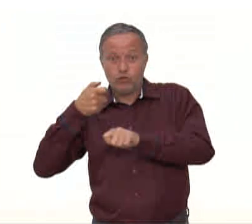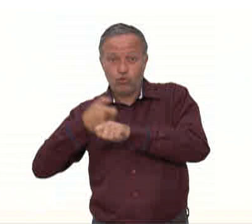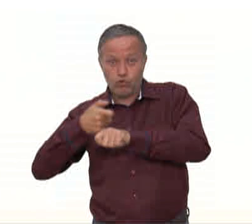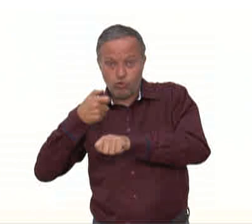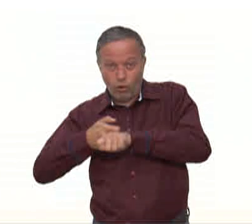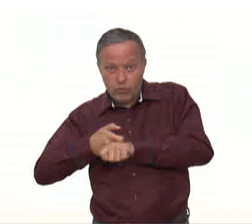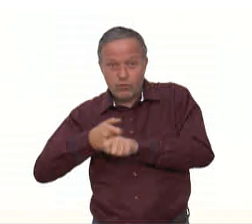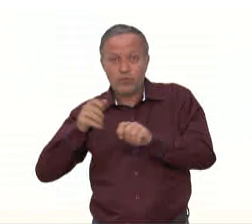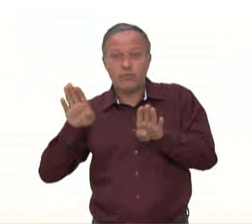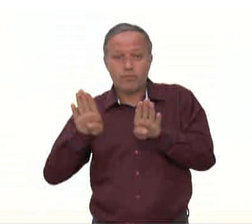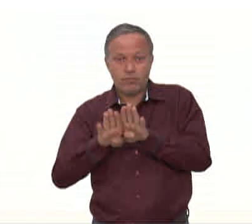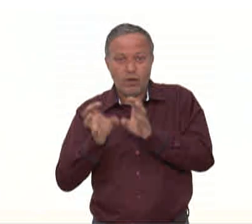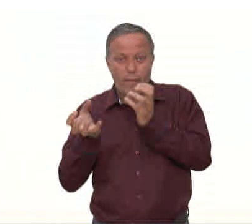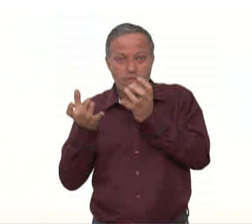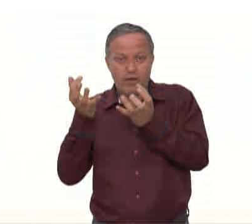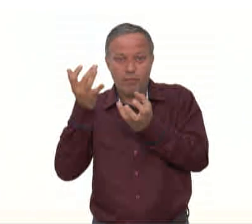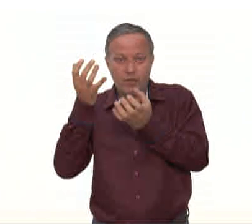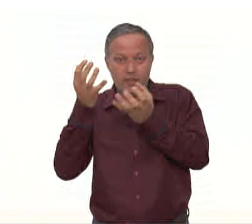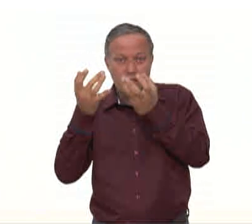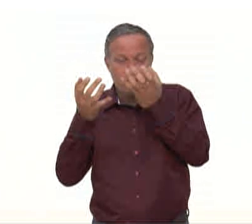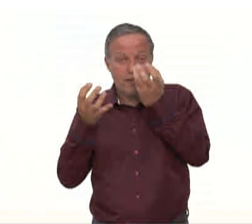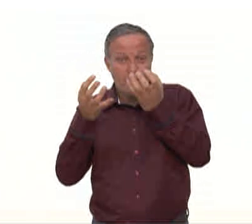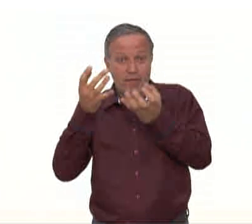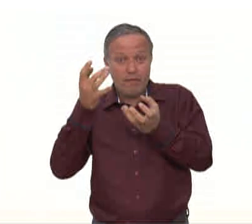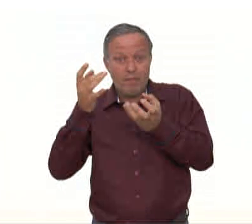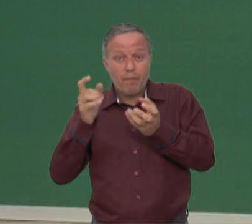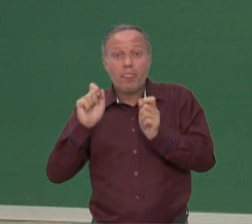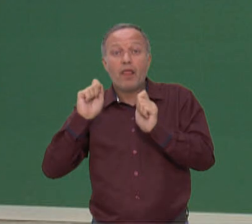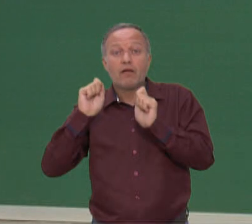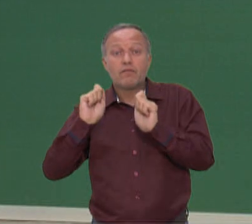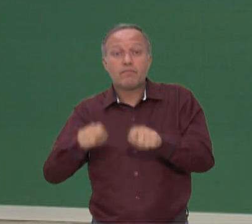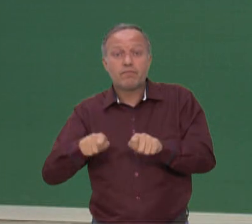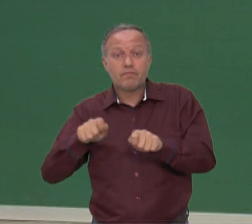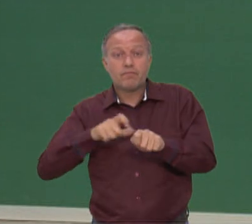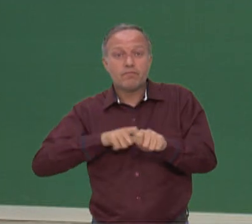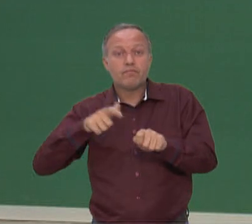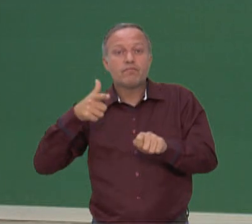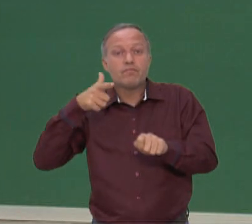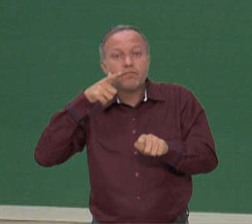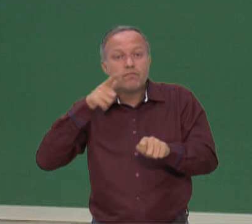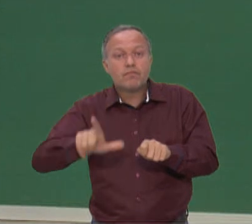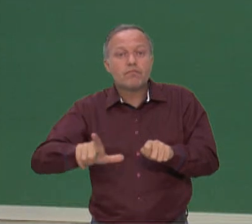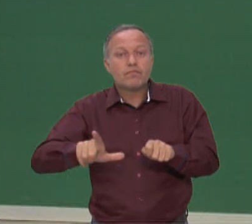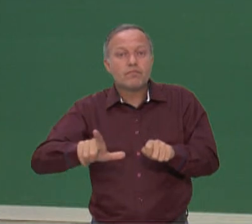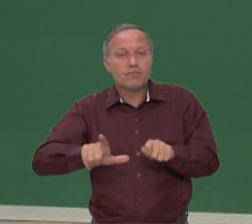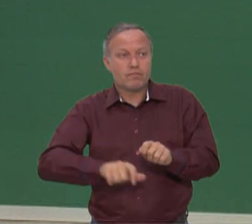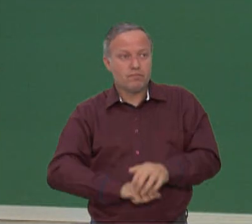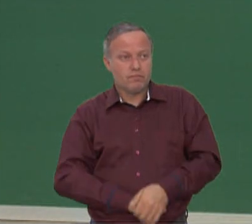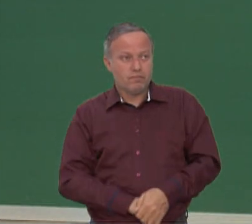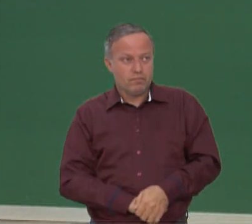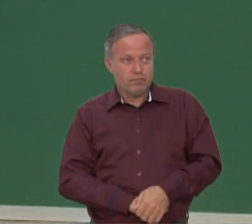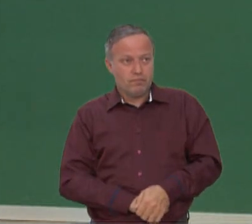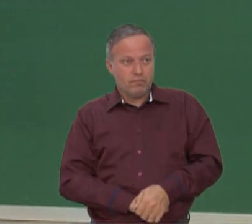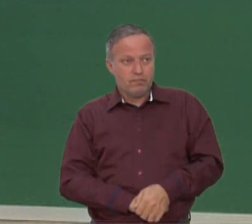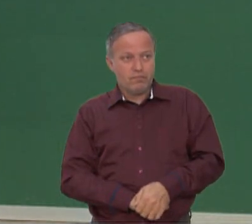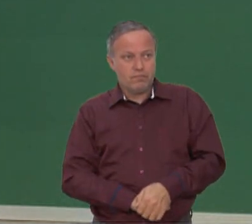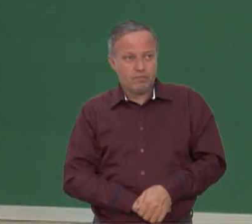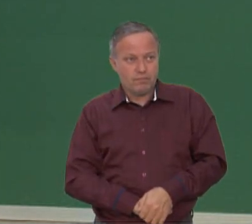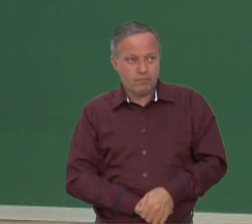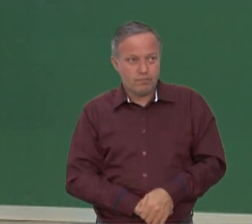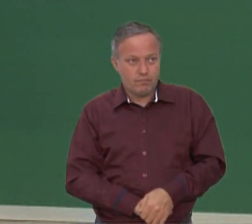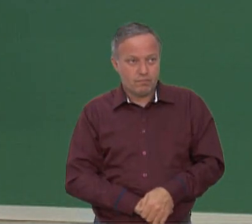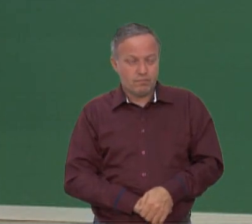da substância que constitui o corpo valem respectivamente. E aqui, uma atenção para o gráfico.